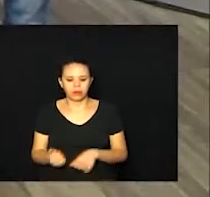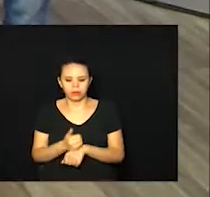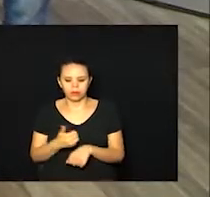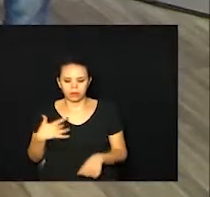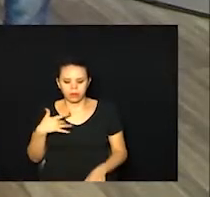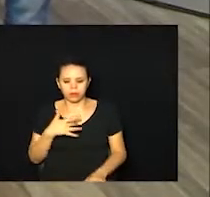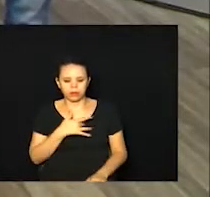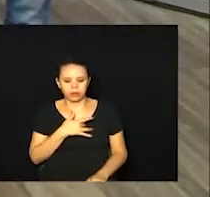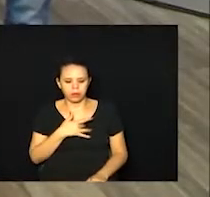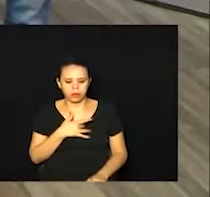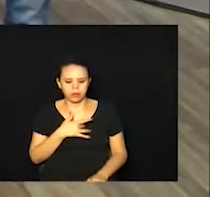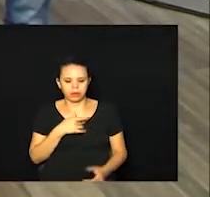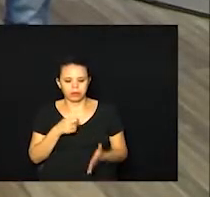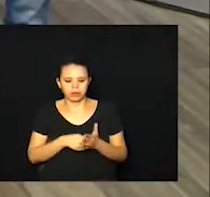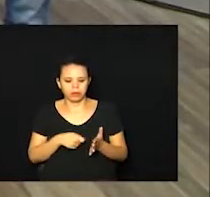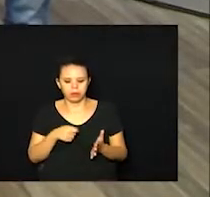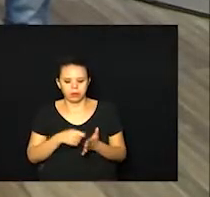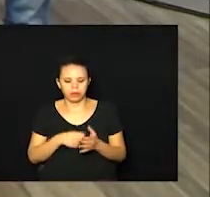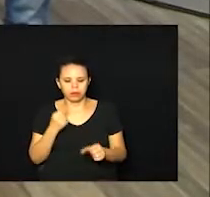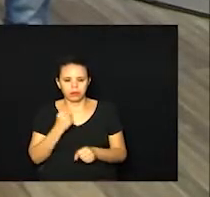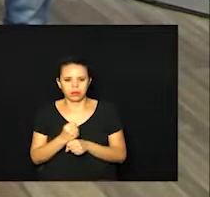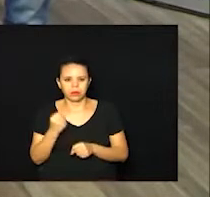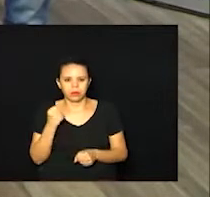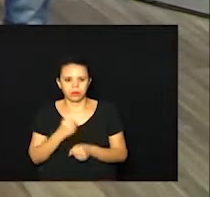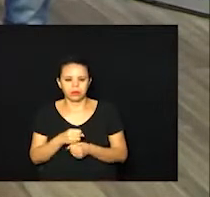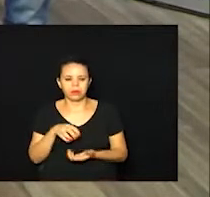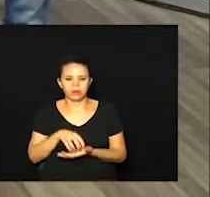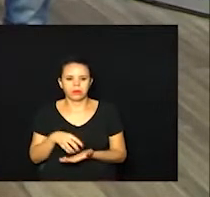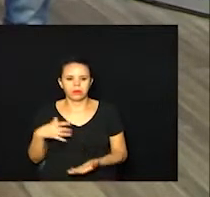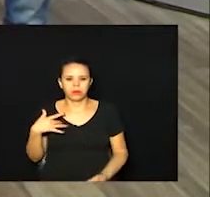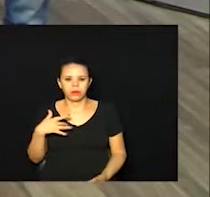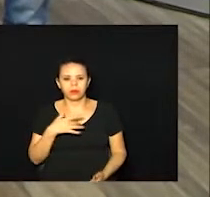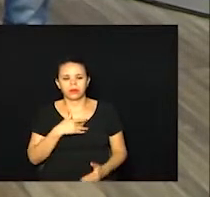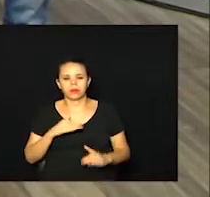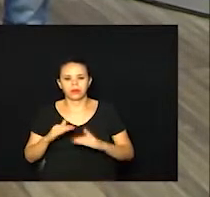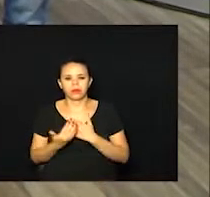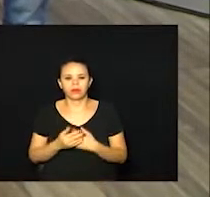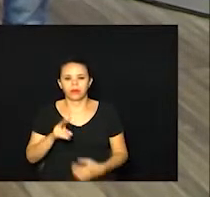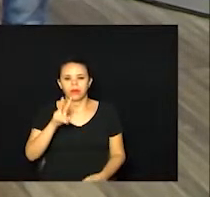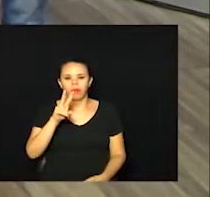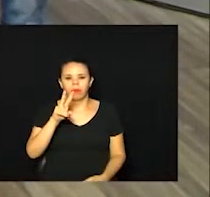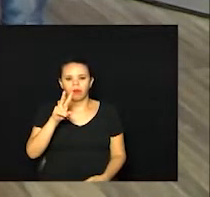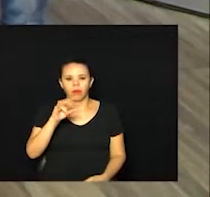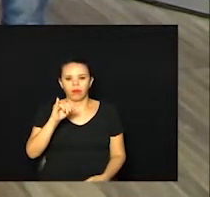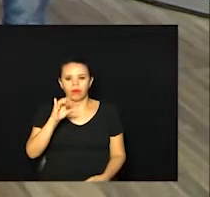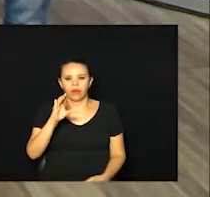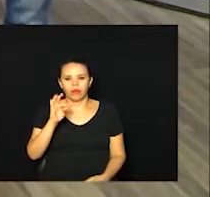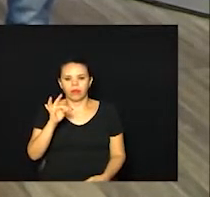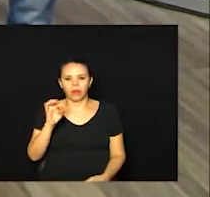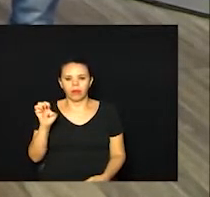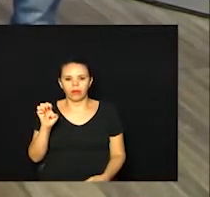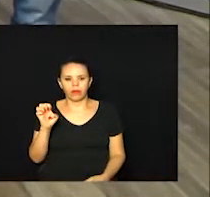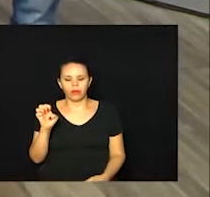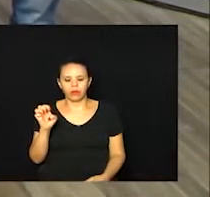saúde, uma luta tem sido aí a construção do centro de saúde ali no São Vicente. Isso.